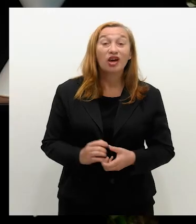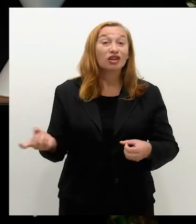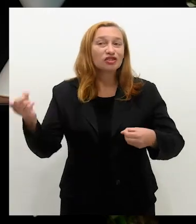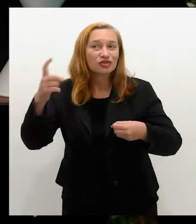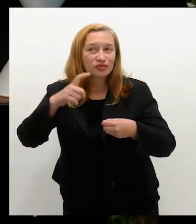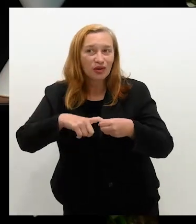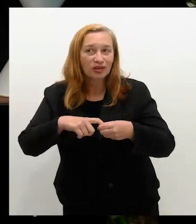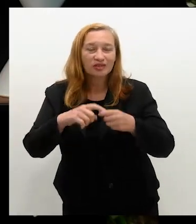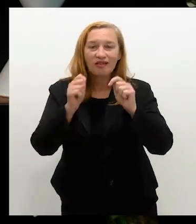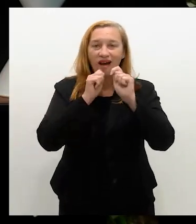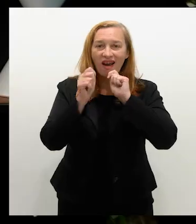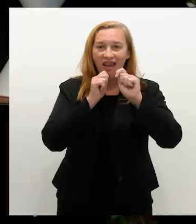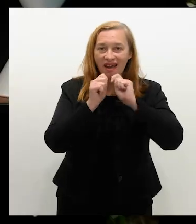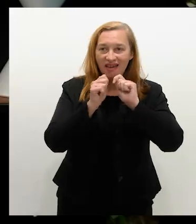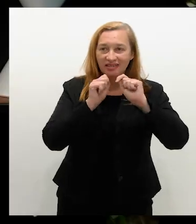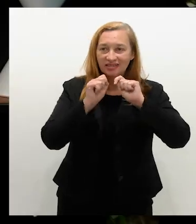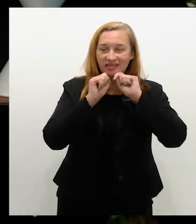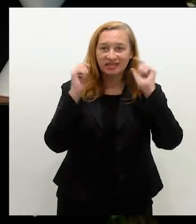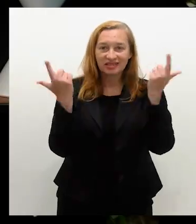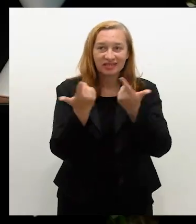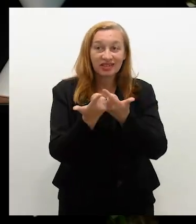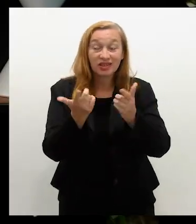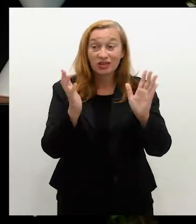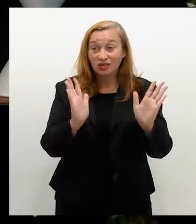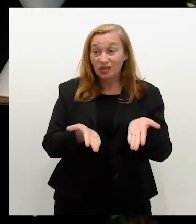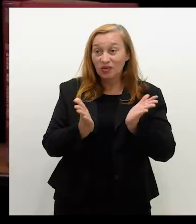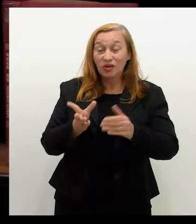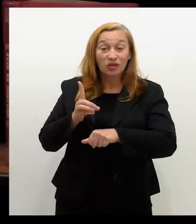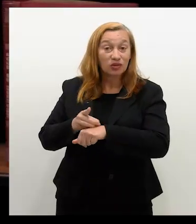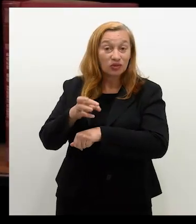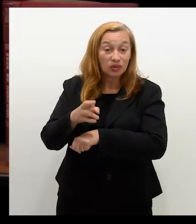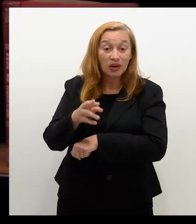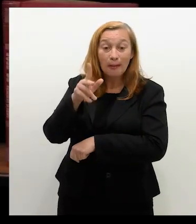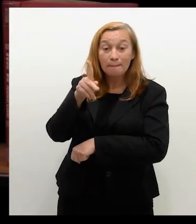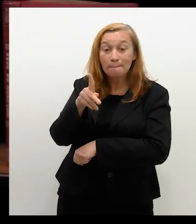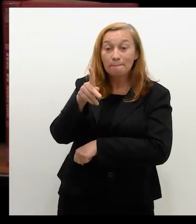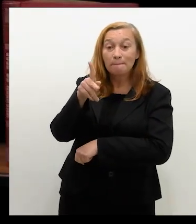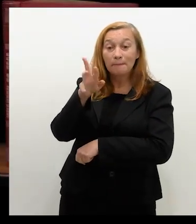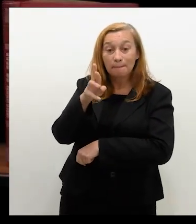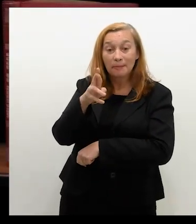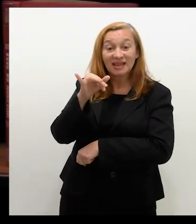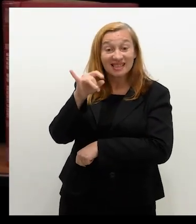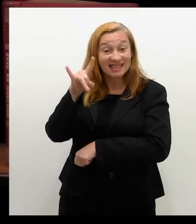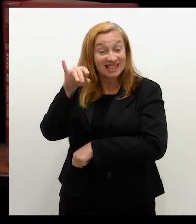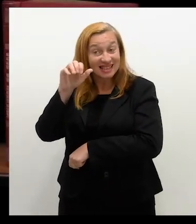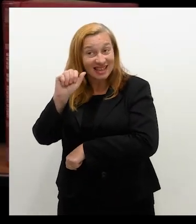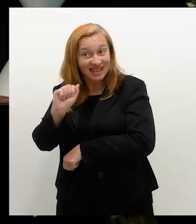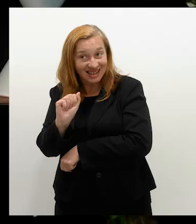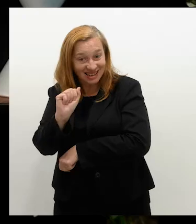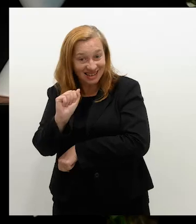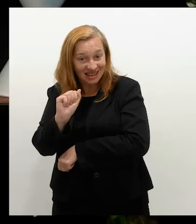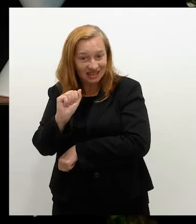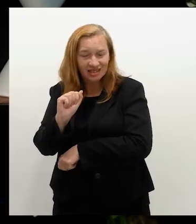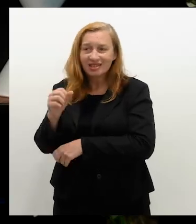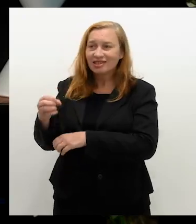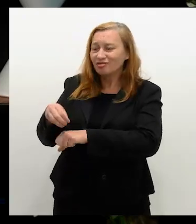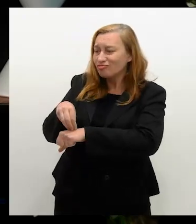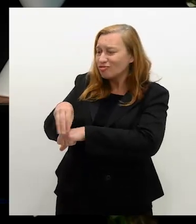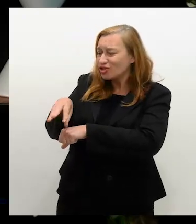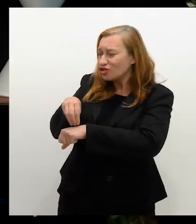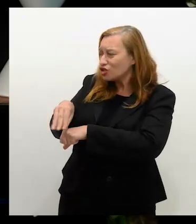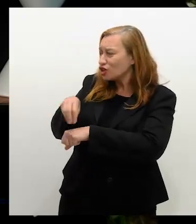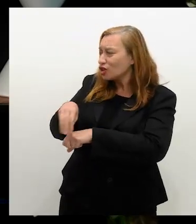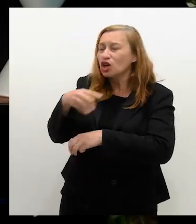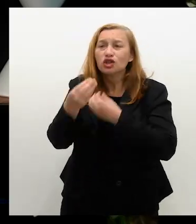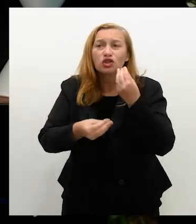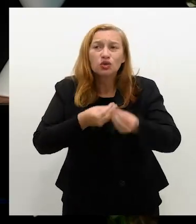De volta com o nosso Alerj Entrevista de hoje com a doutora Priscila Campos, otorrinolaringologista, que está nos dando dicas